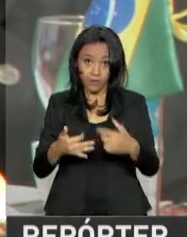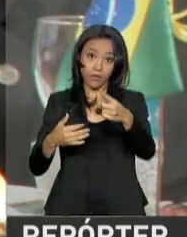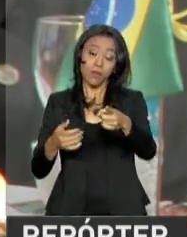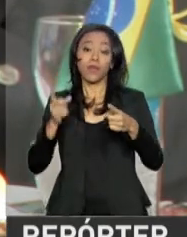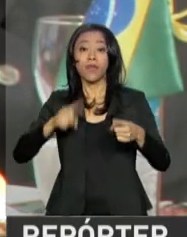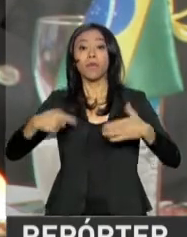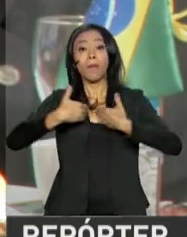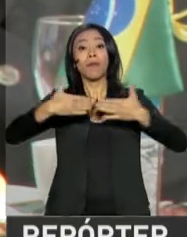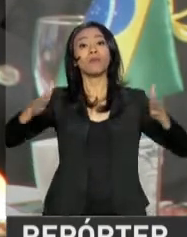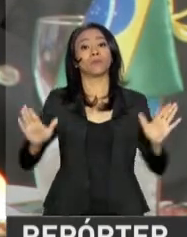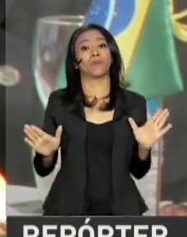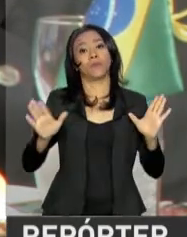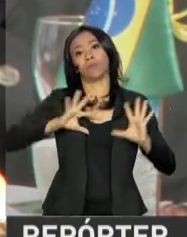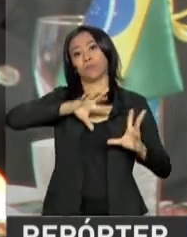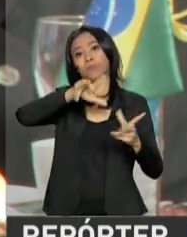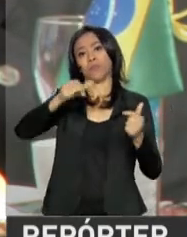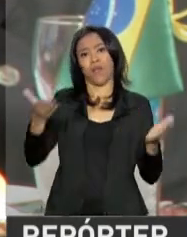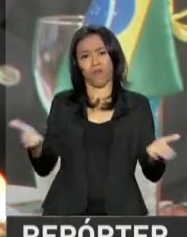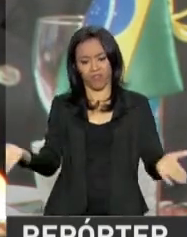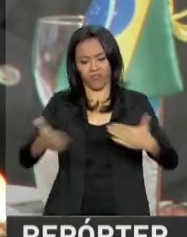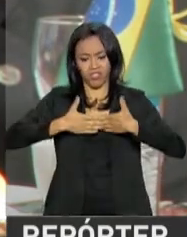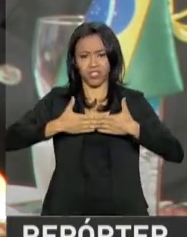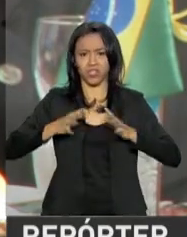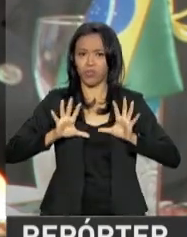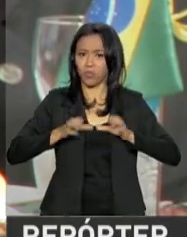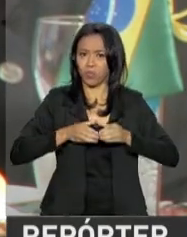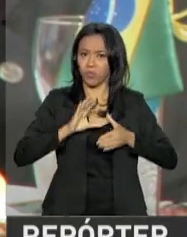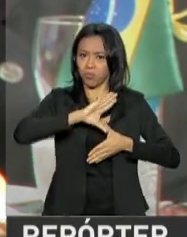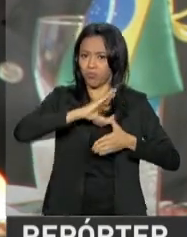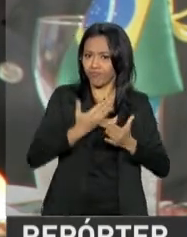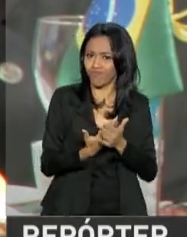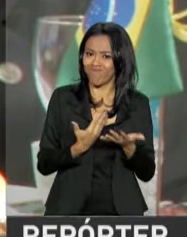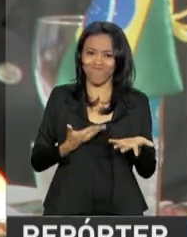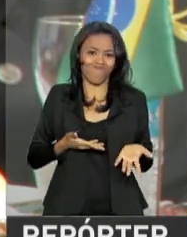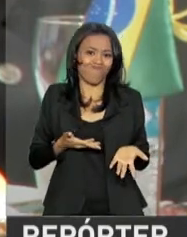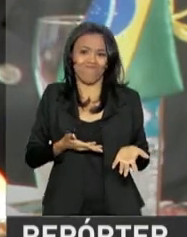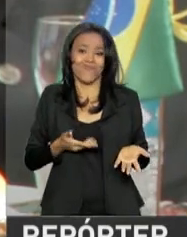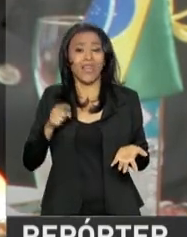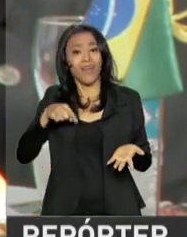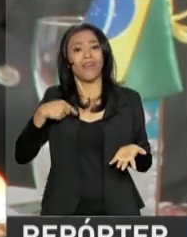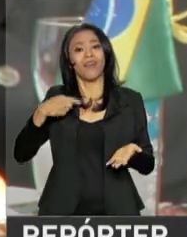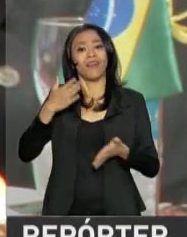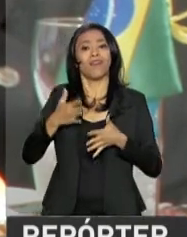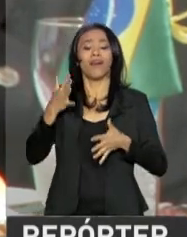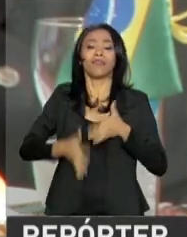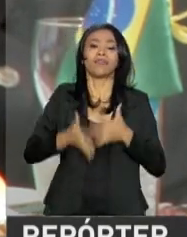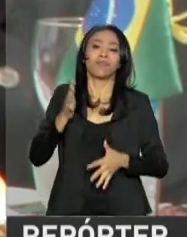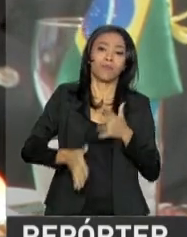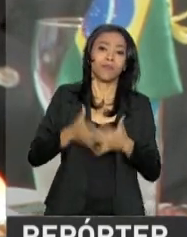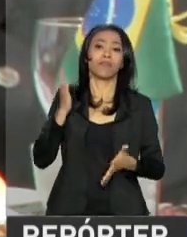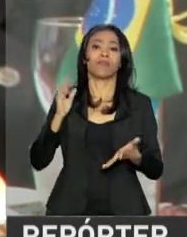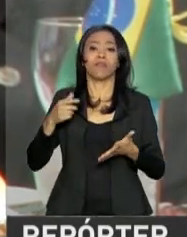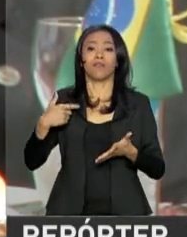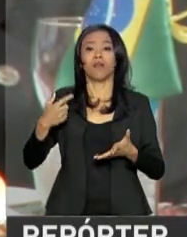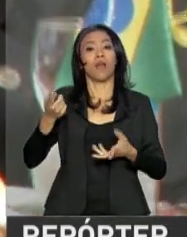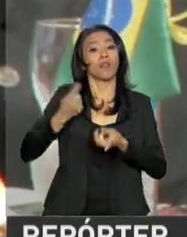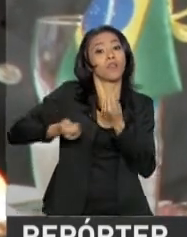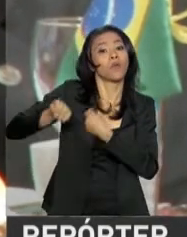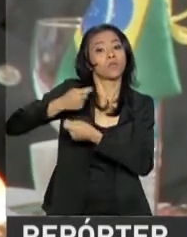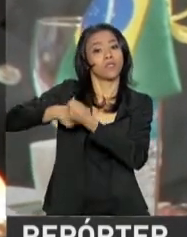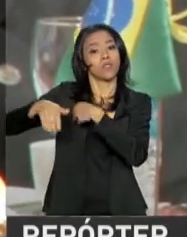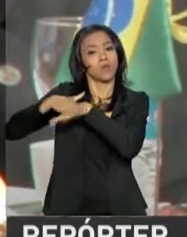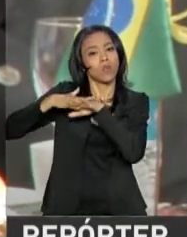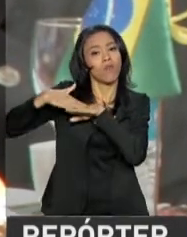fecharam na porta agora significa que impedir a o caminho das negociações que nestes últimos